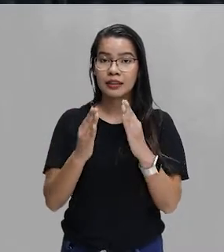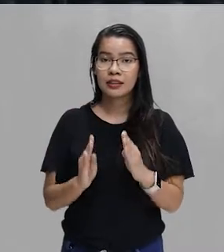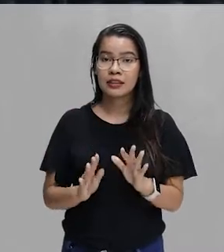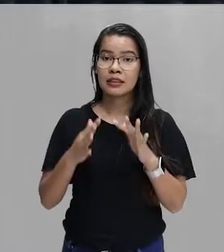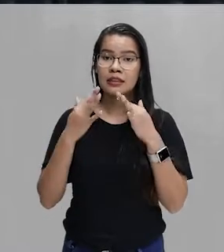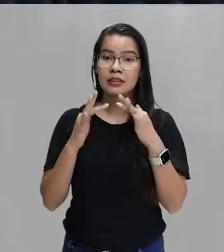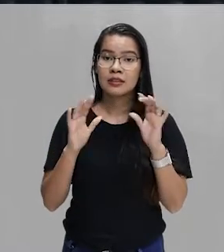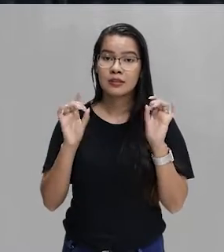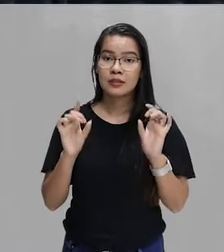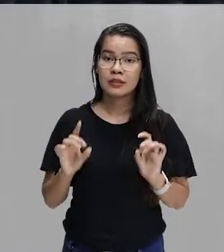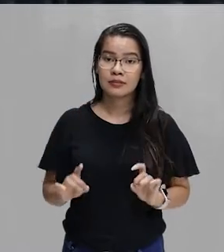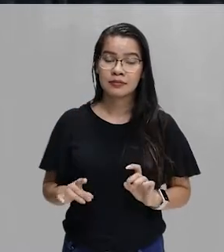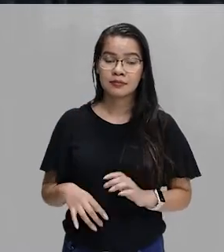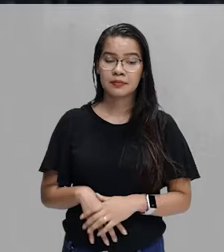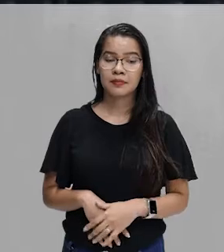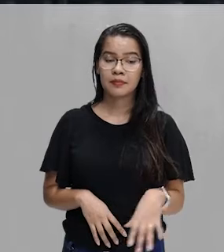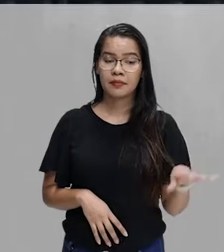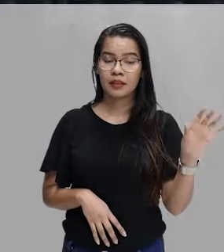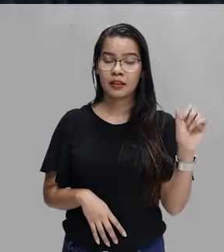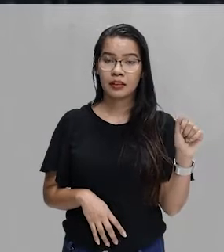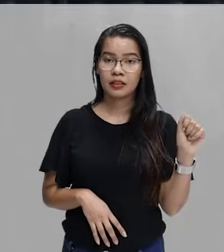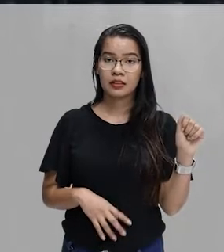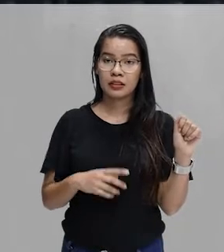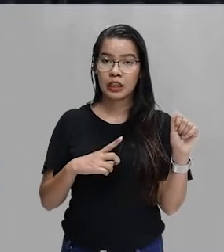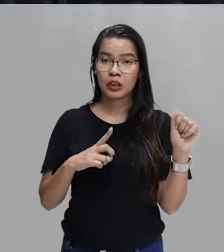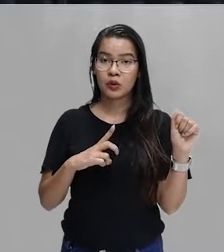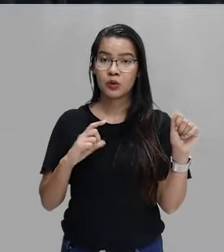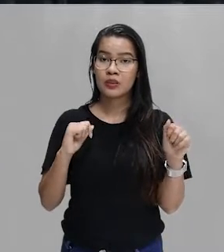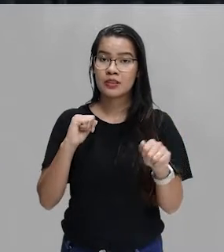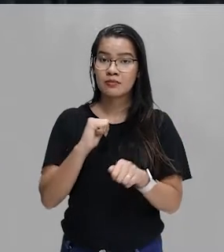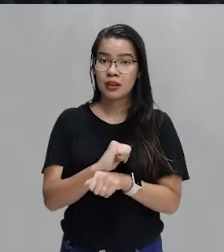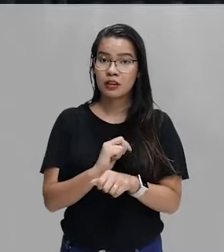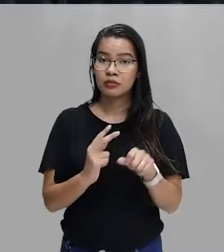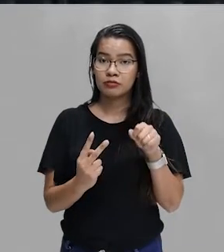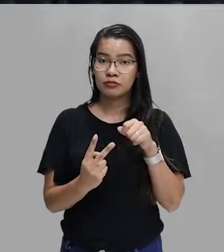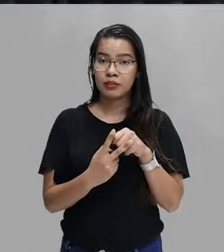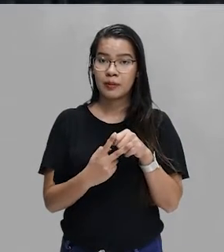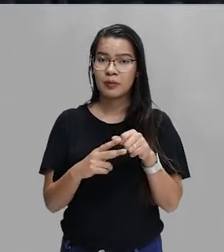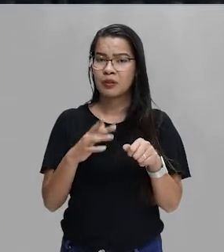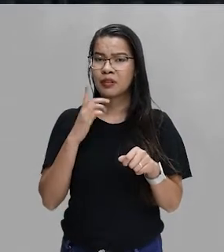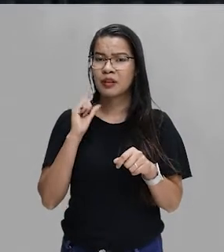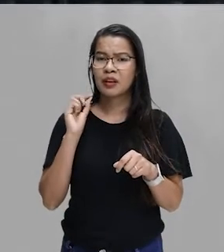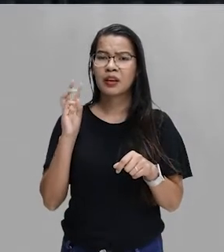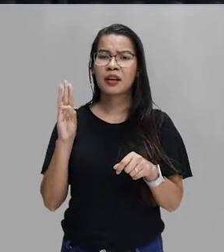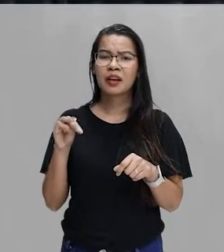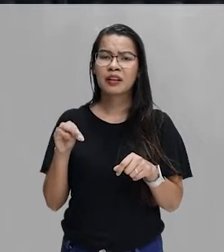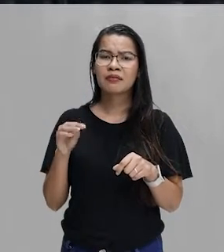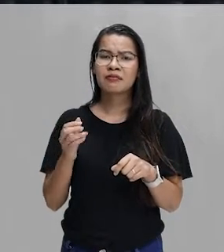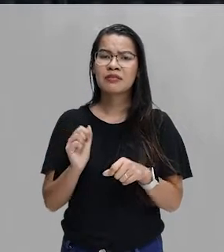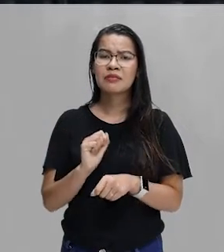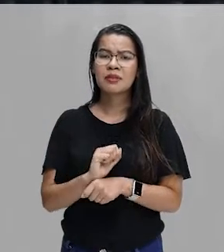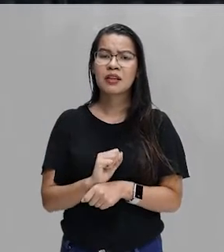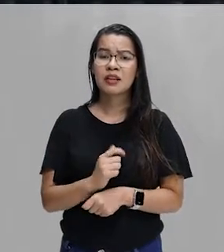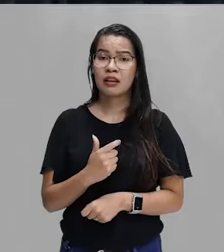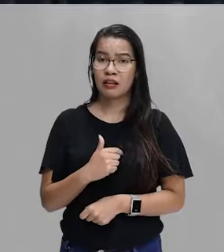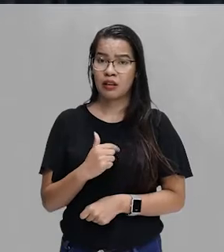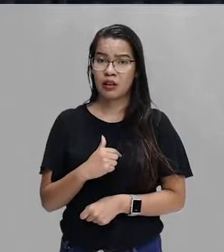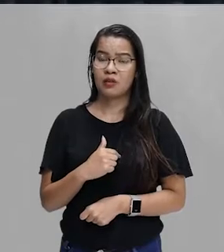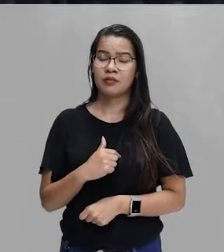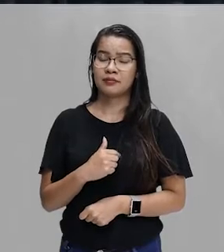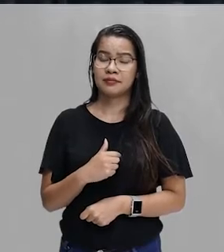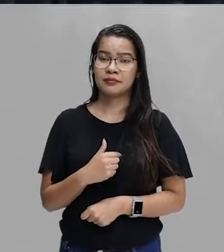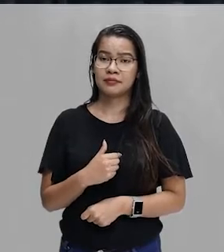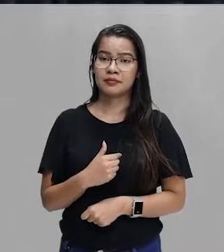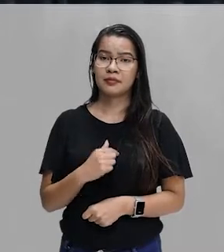A, eu tenho espero. Primeira oração, espero. Quem? Eu. Eu é um sujeito oculto,